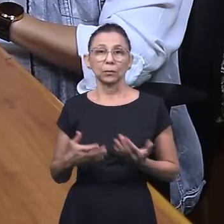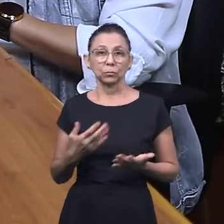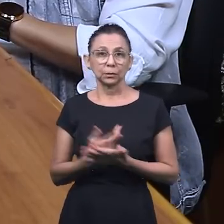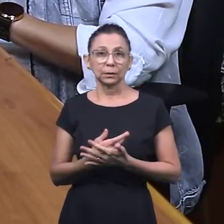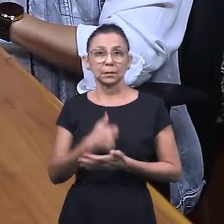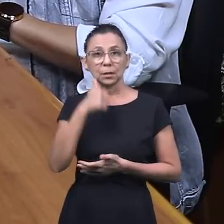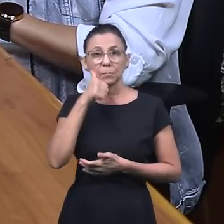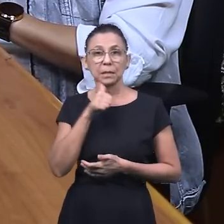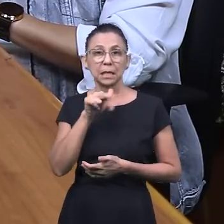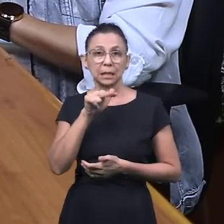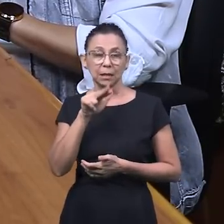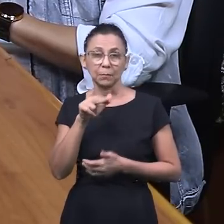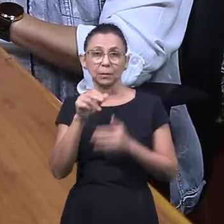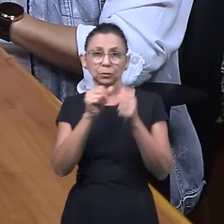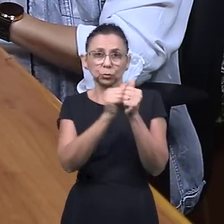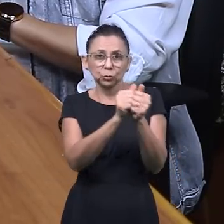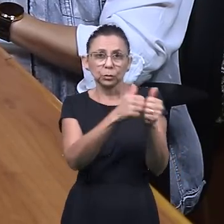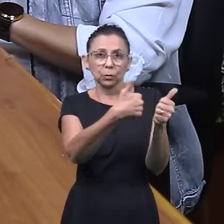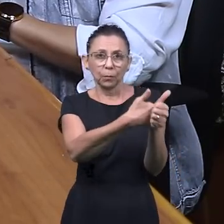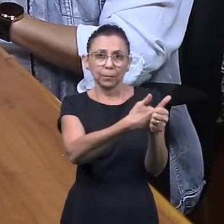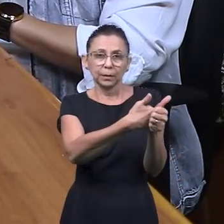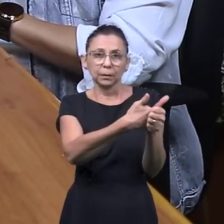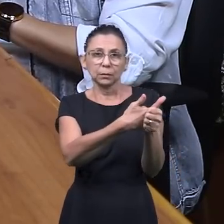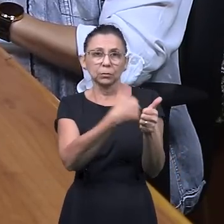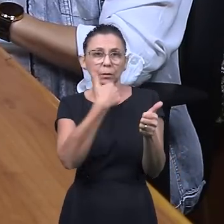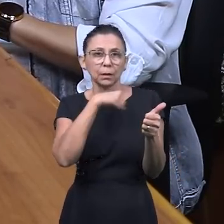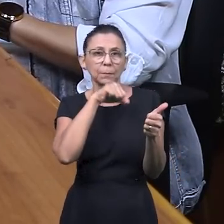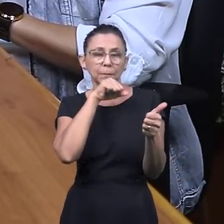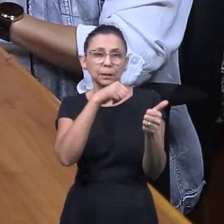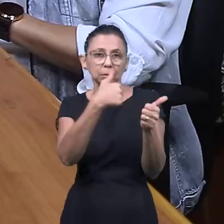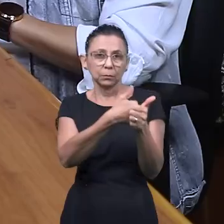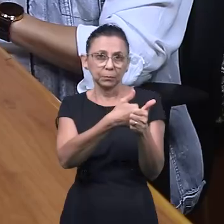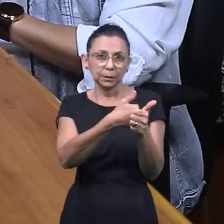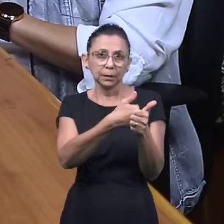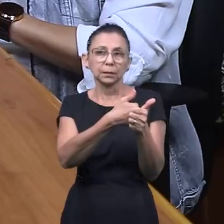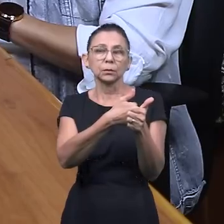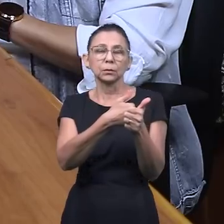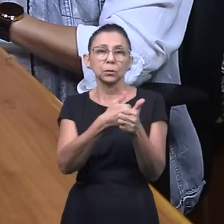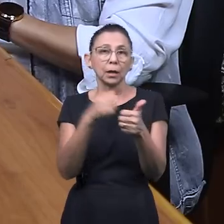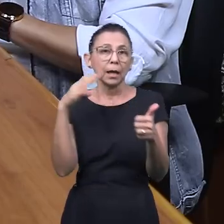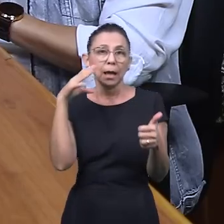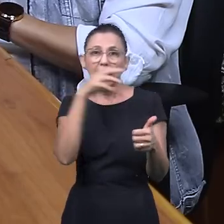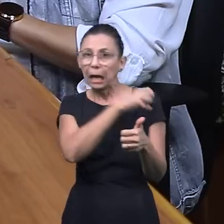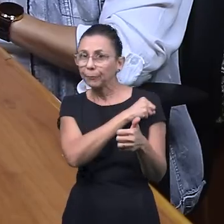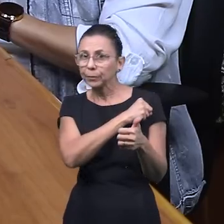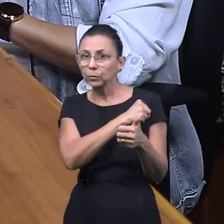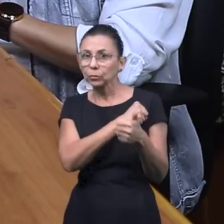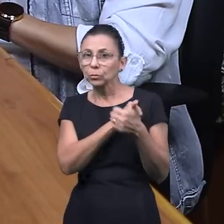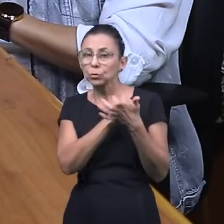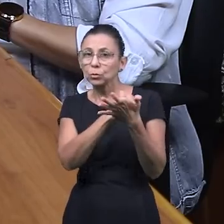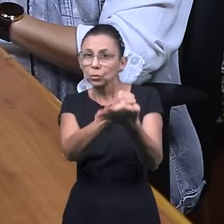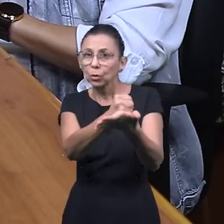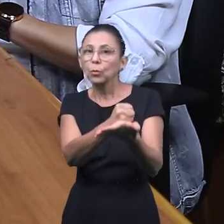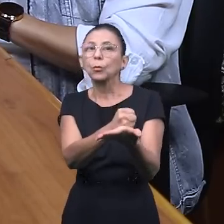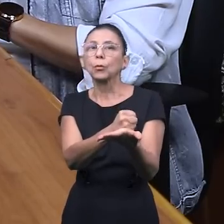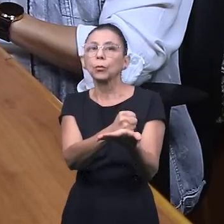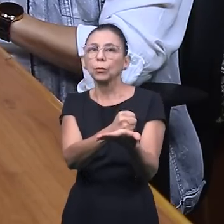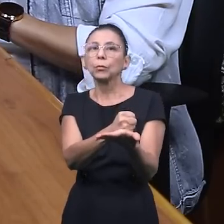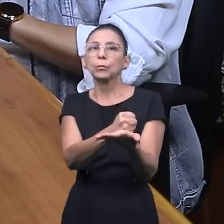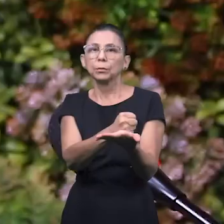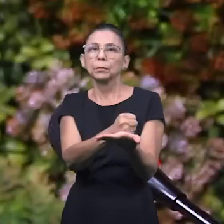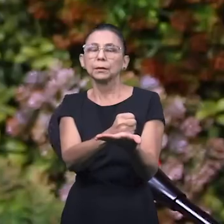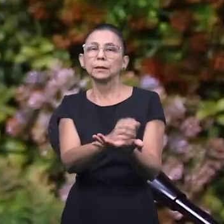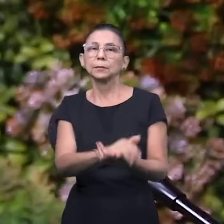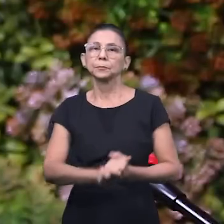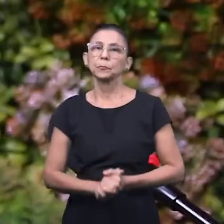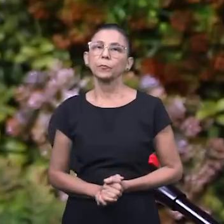Horizonte também. Minha irmã está se formando em fisioterapia, então rapidamente ela prestou ali os socorros que ela conseguia